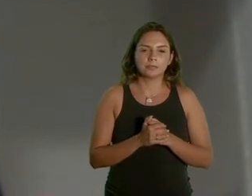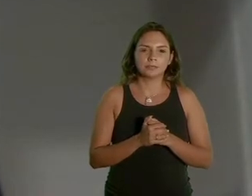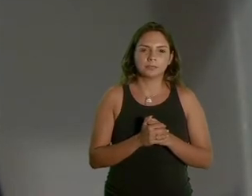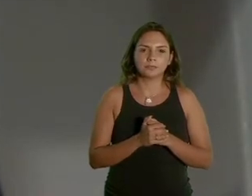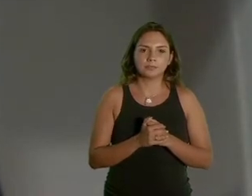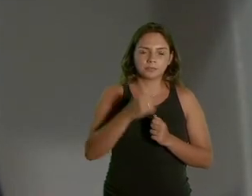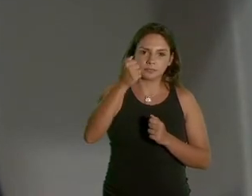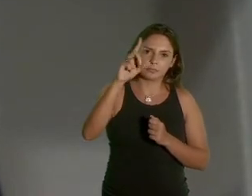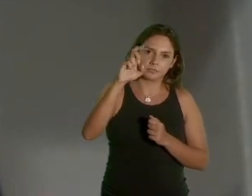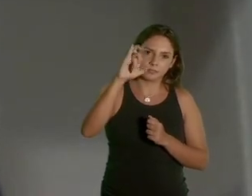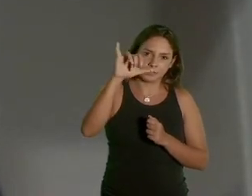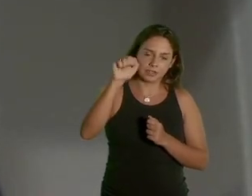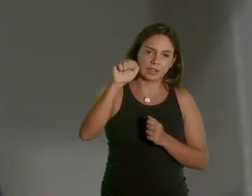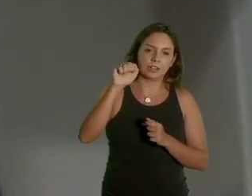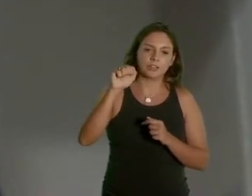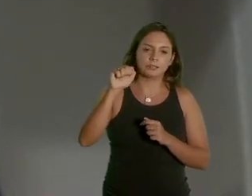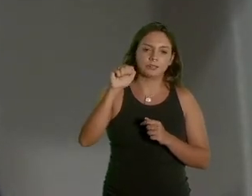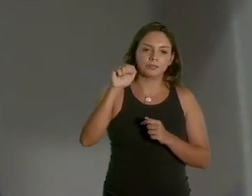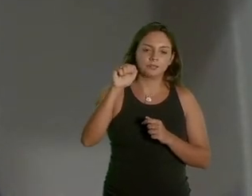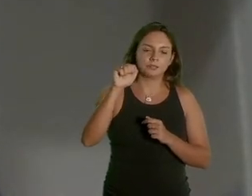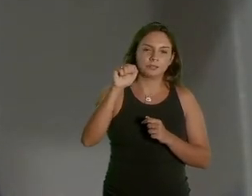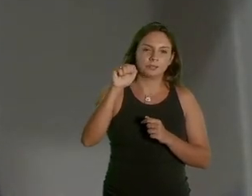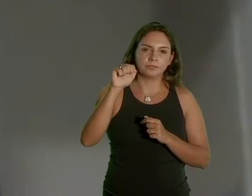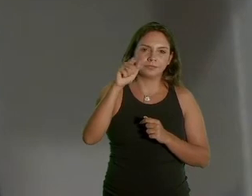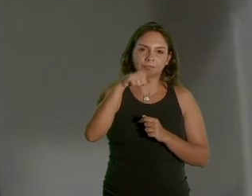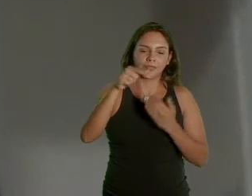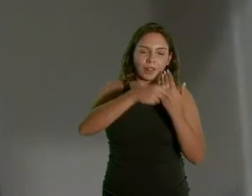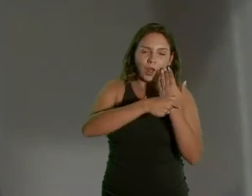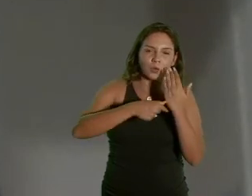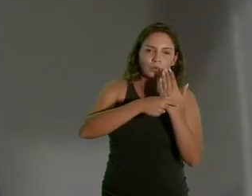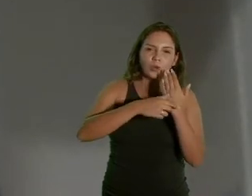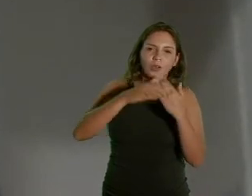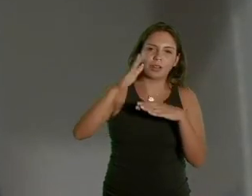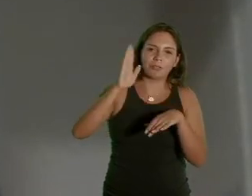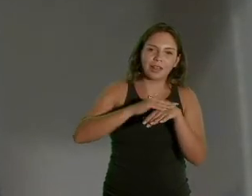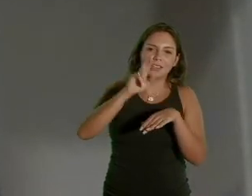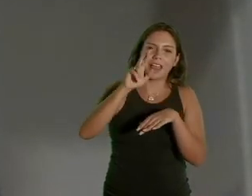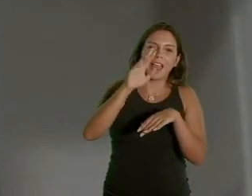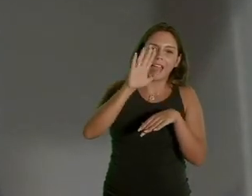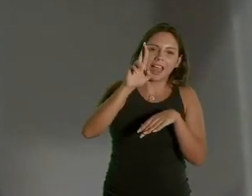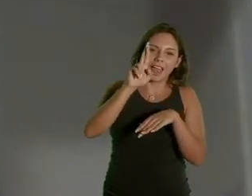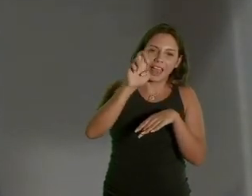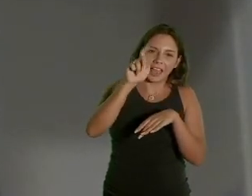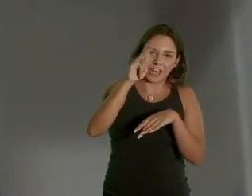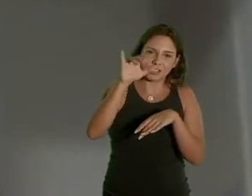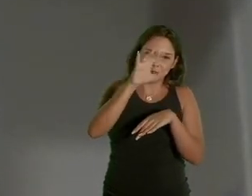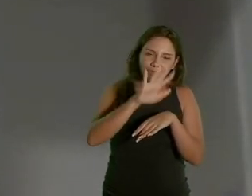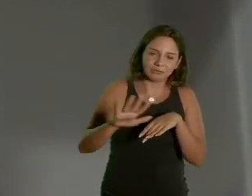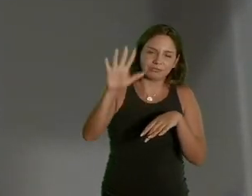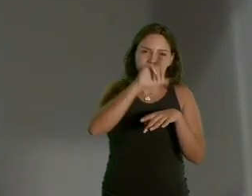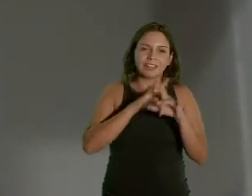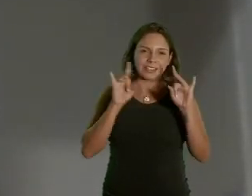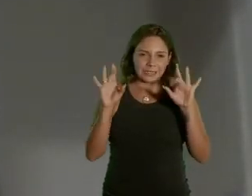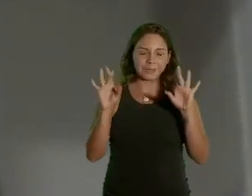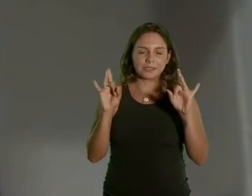de Adélia Prado. Gosto muito desses autores mais regionais. Eu acho que eles têm uma coisa especial, um toque especial,